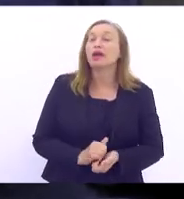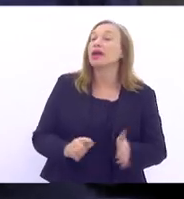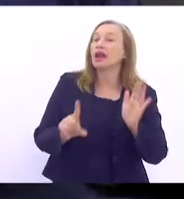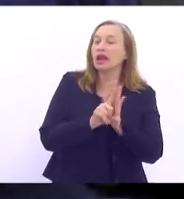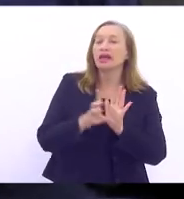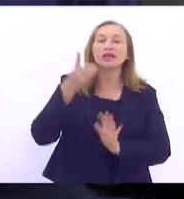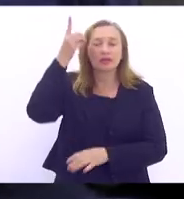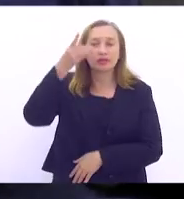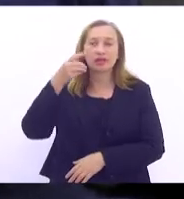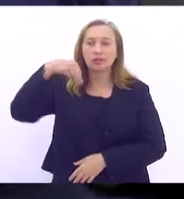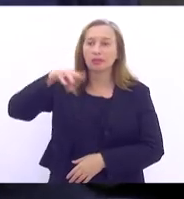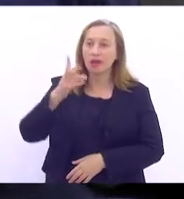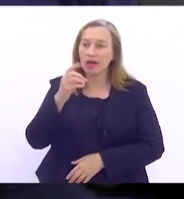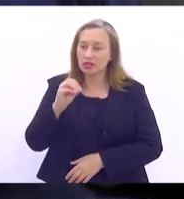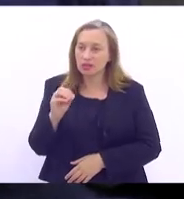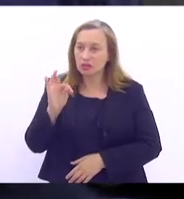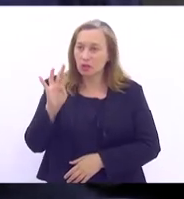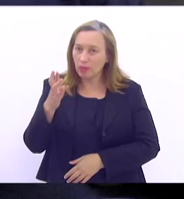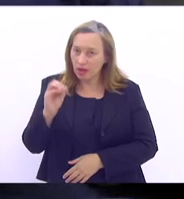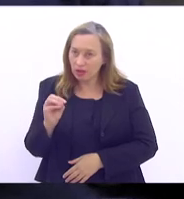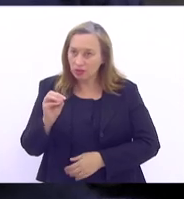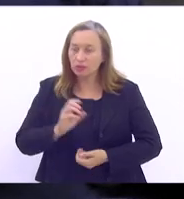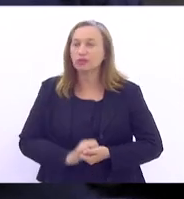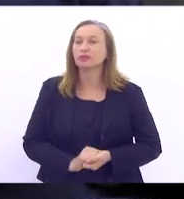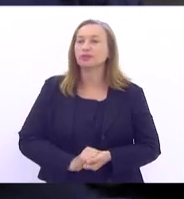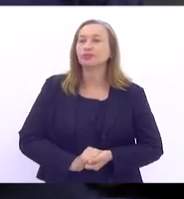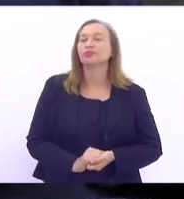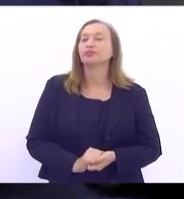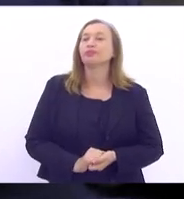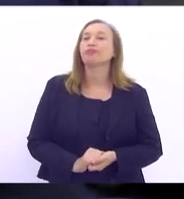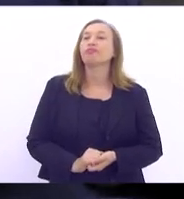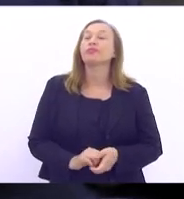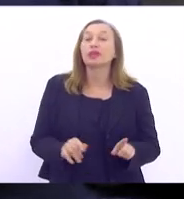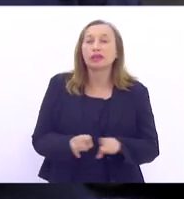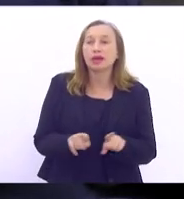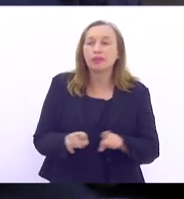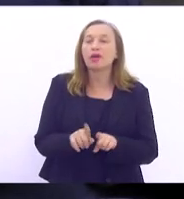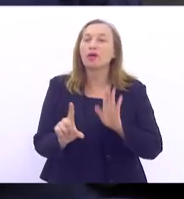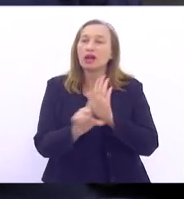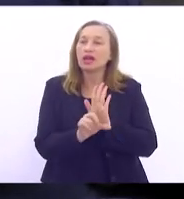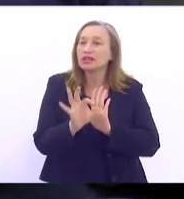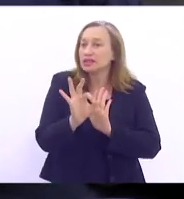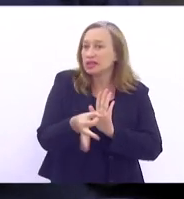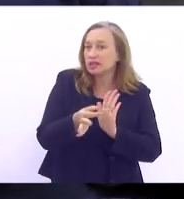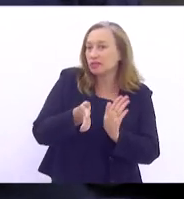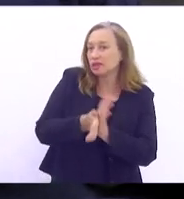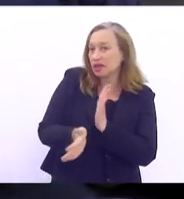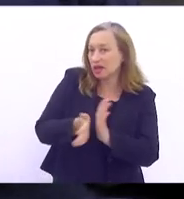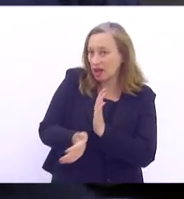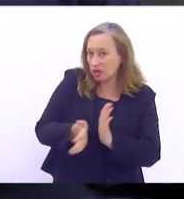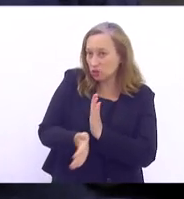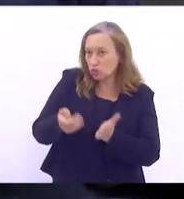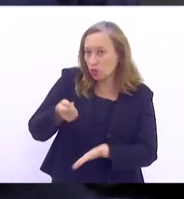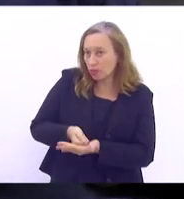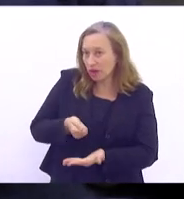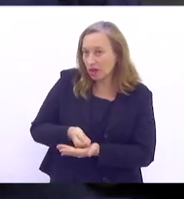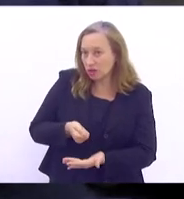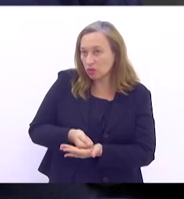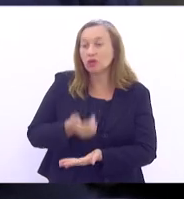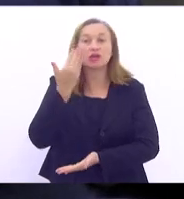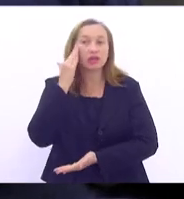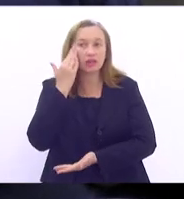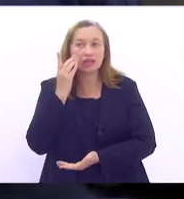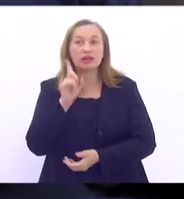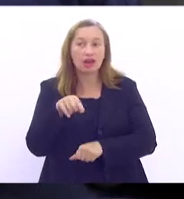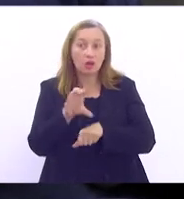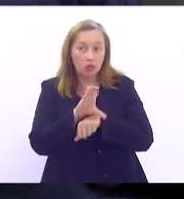Galberto anterior, que obrigava a blindagem, ela também é uma lei que, obviamente, causaria despesa obrigatória, que a gente acabou entendendo que era